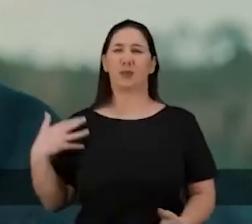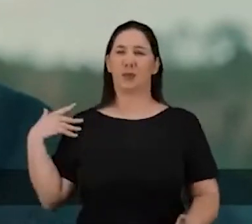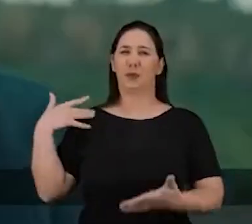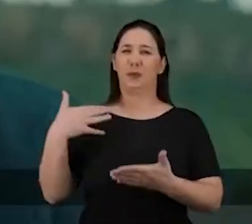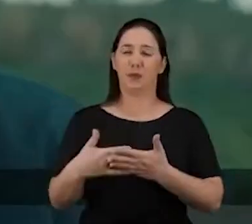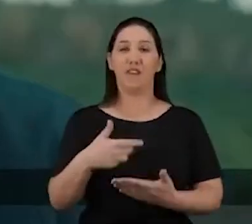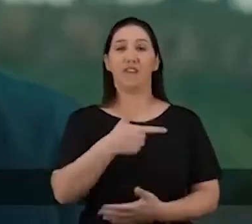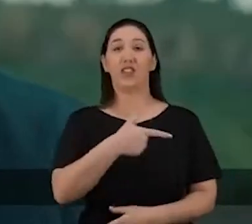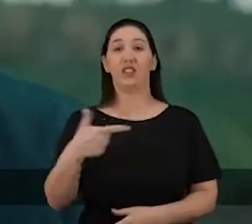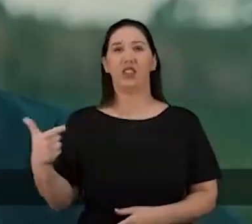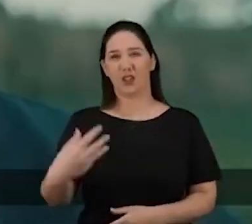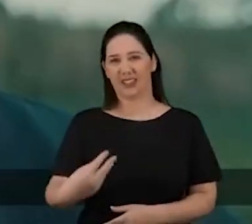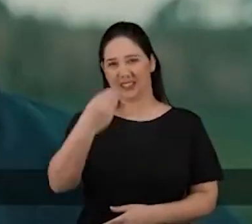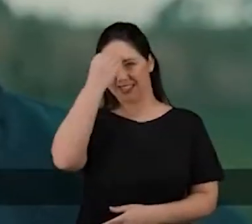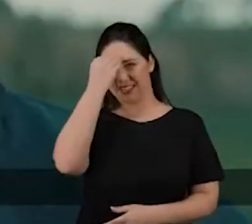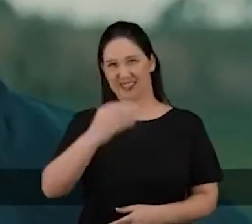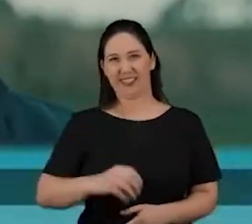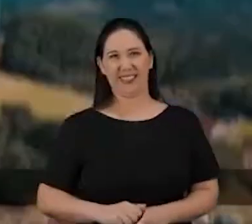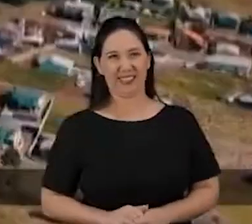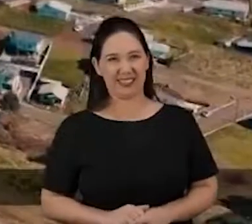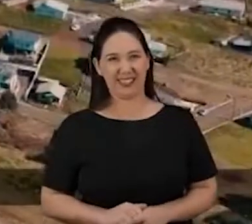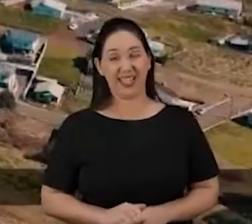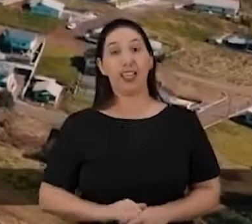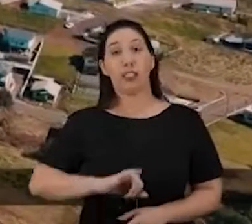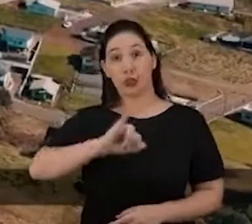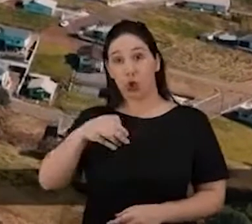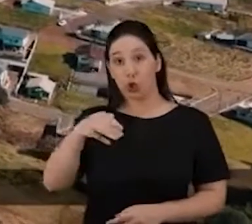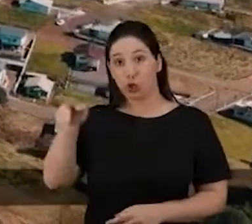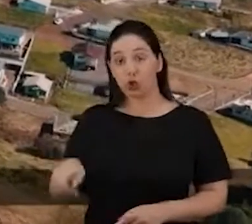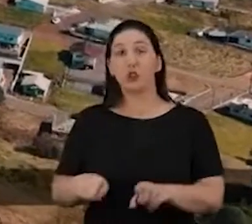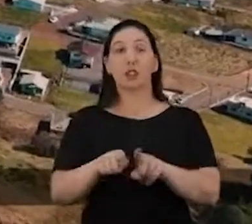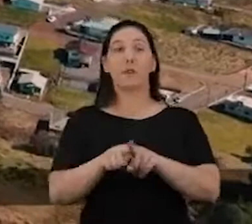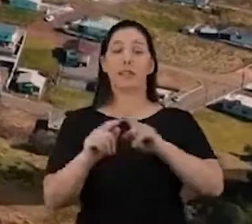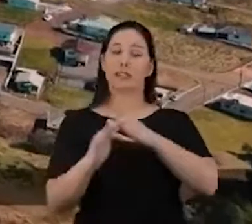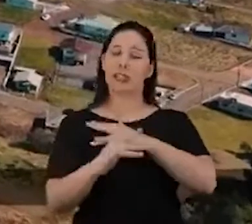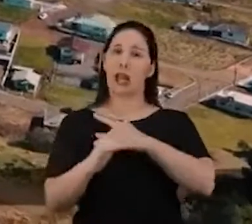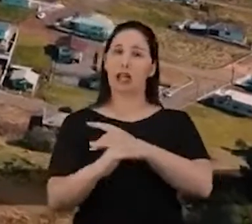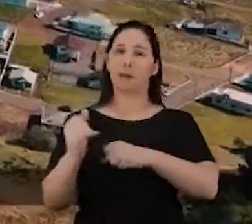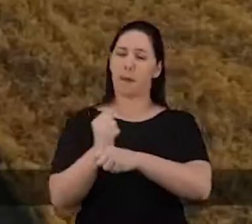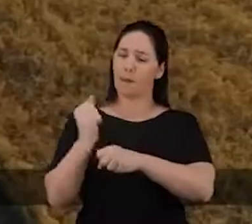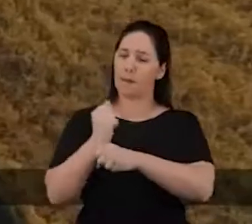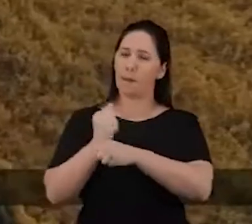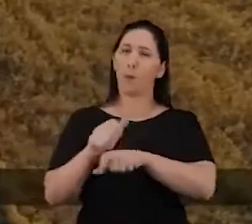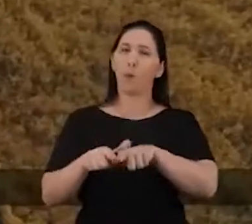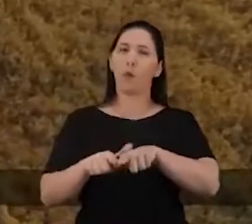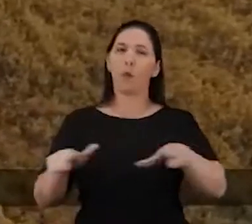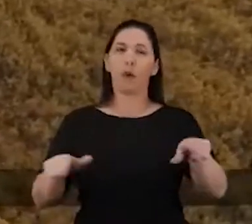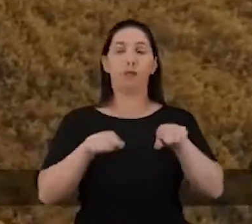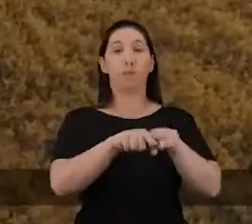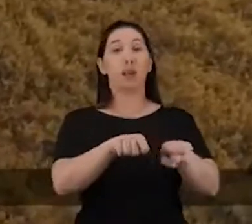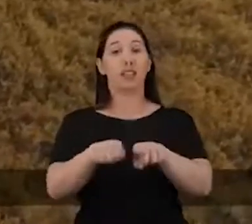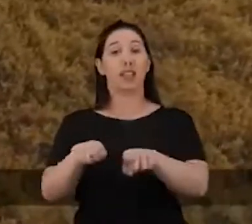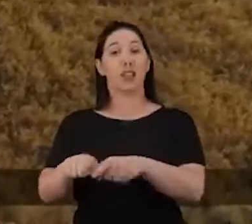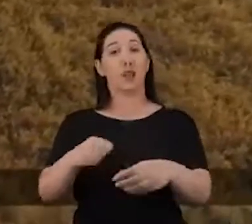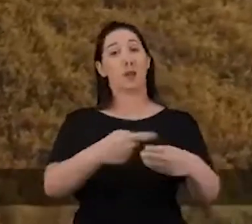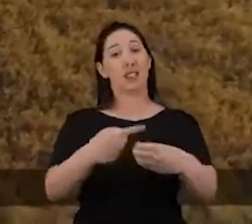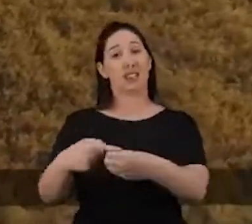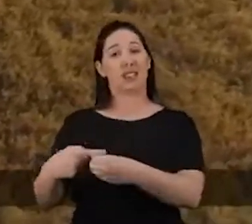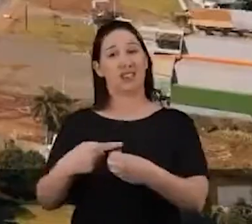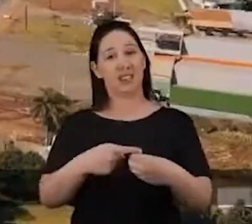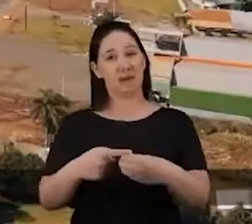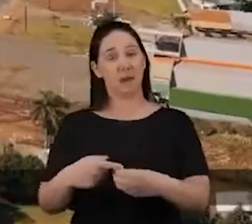governador que a gente já teve. É 22. Jorginho na cabeça. Jorginho também vai pavimentar as estradas rurais em parceria com os